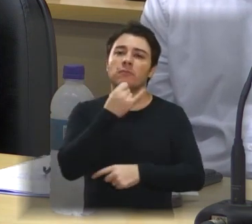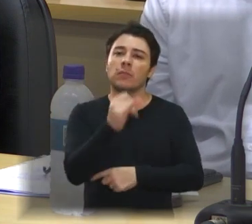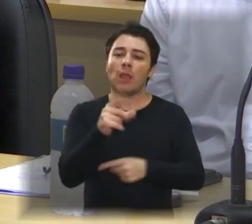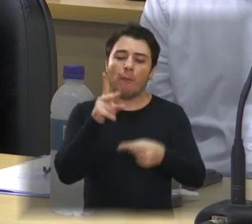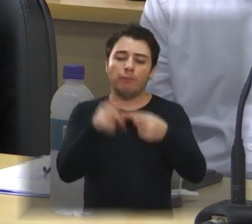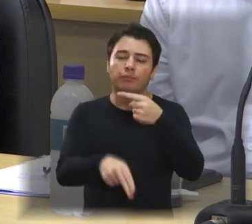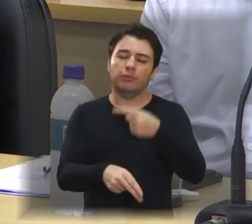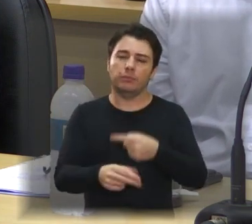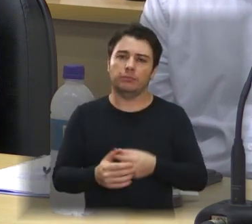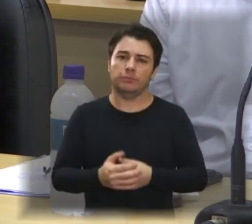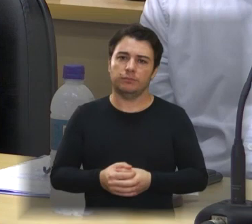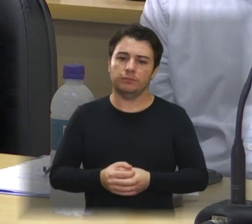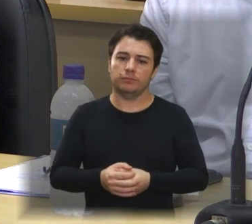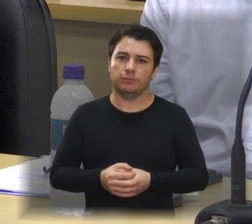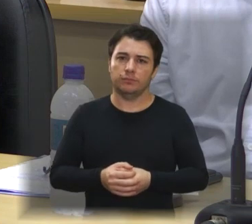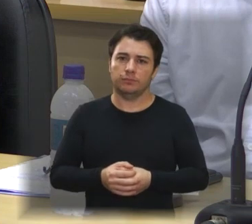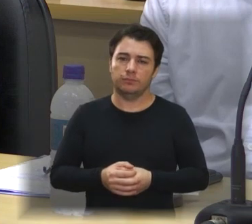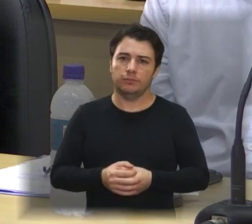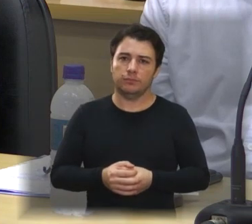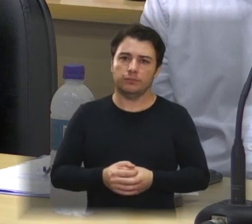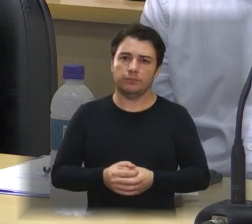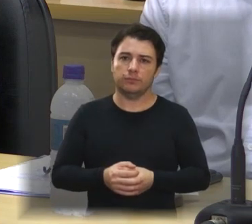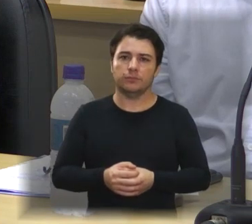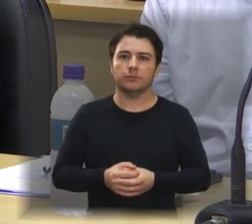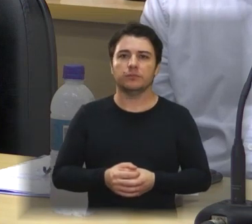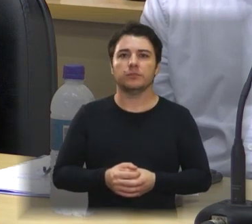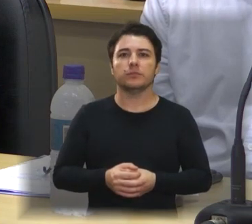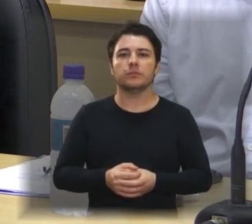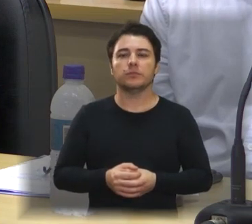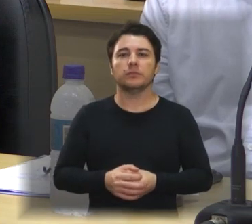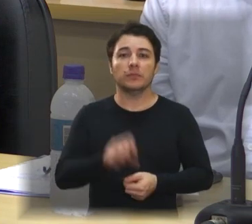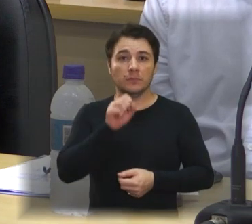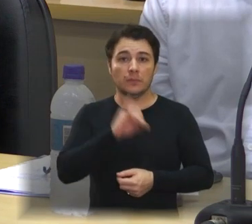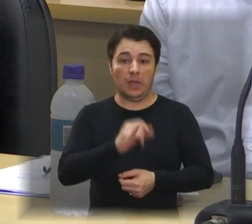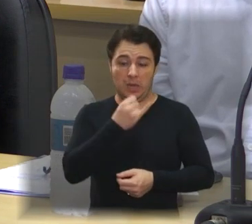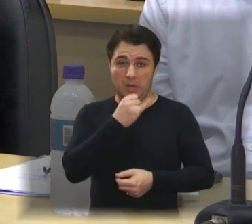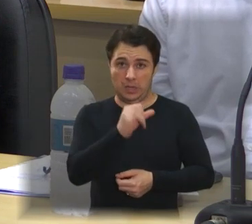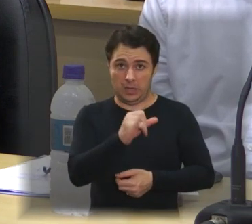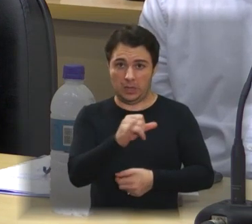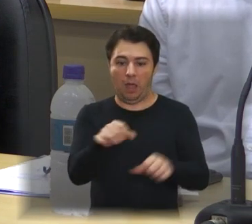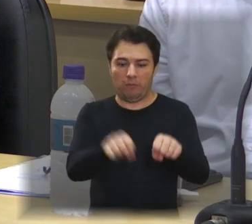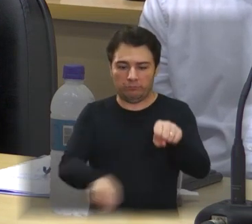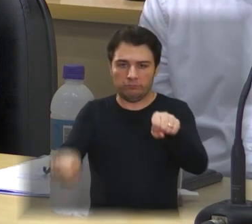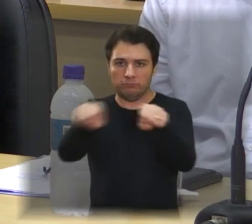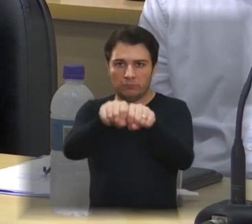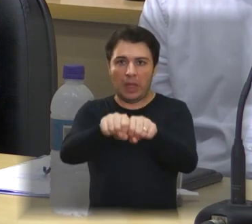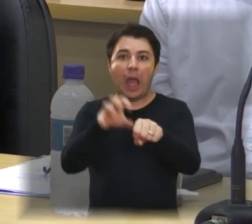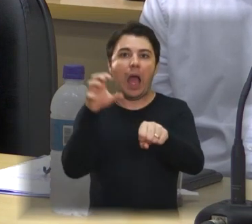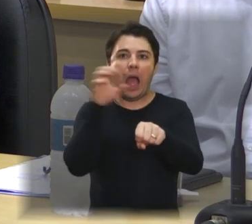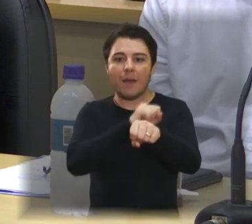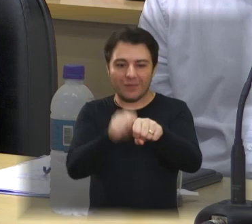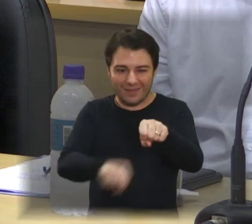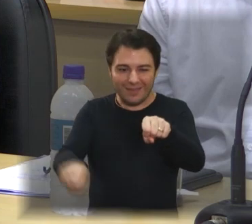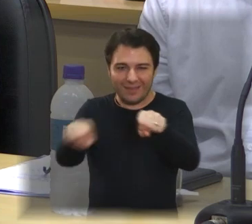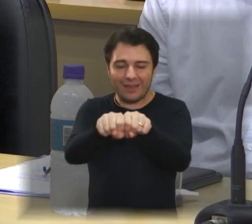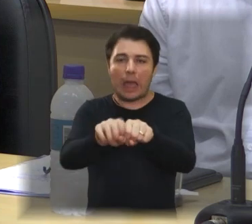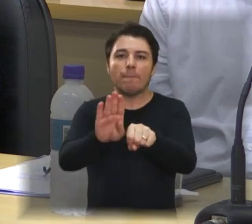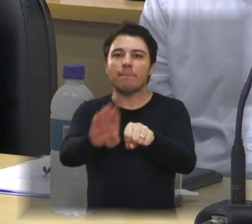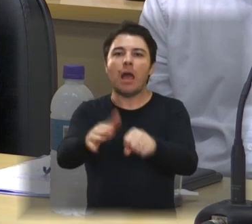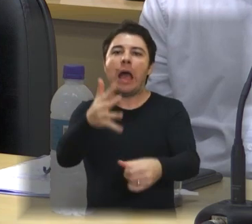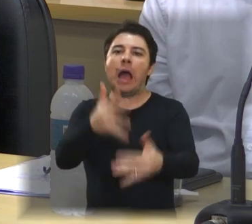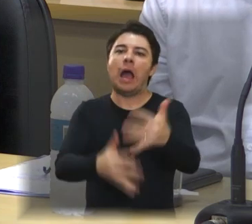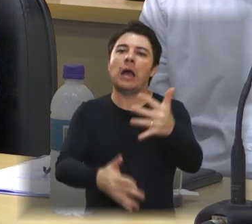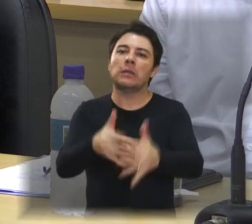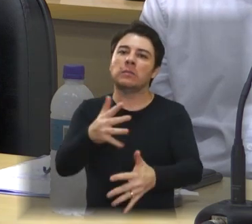energia elétrica cada corte de energia mesmo que ela seja restabelecida em curto espaço de tempo a